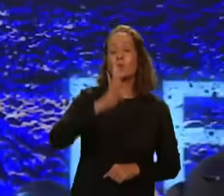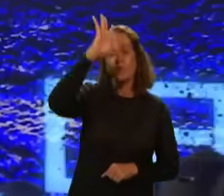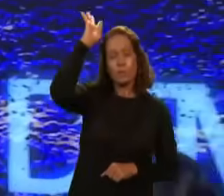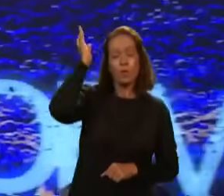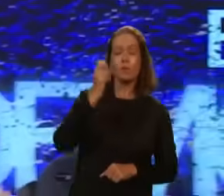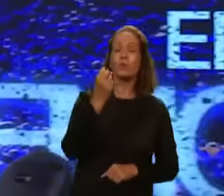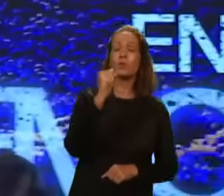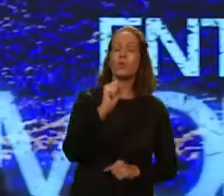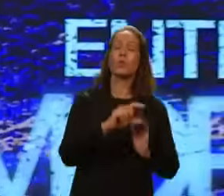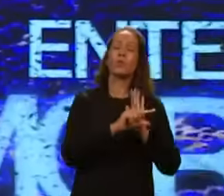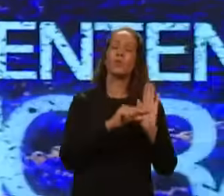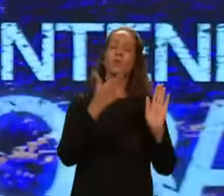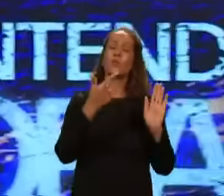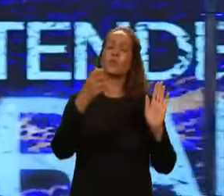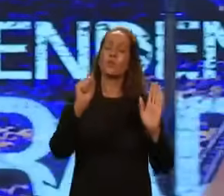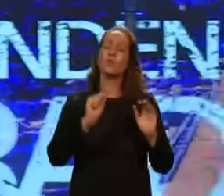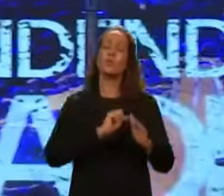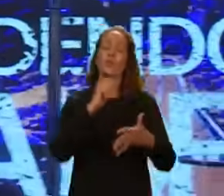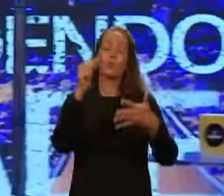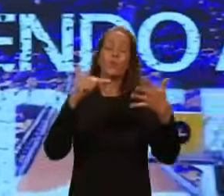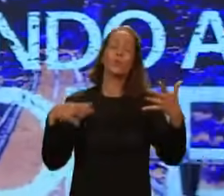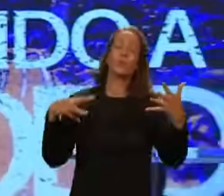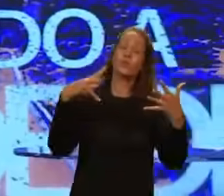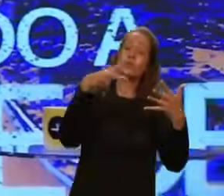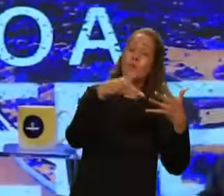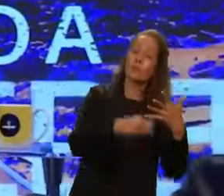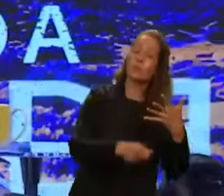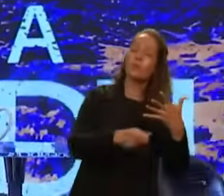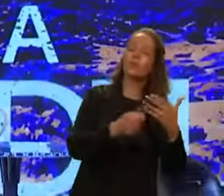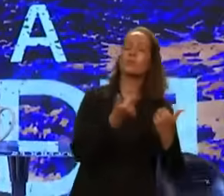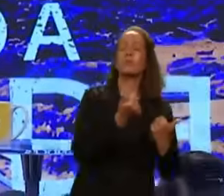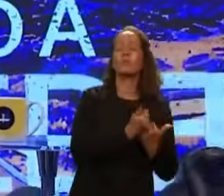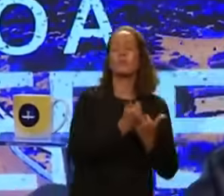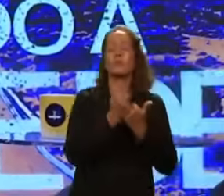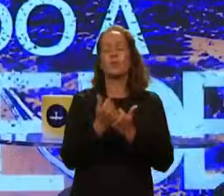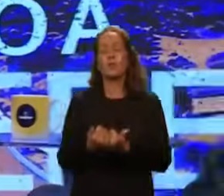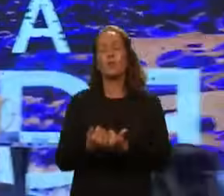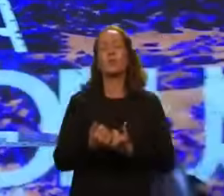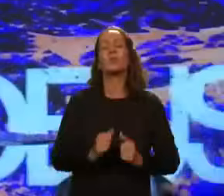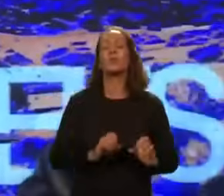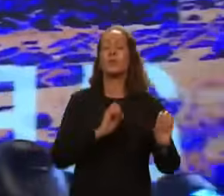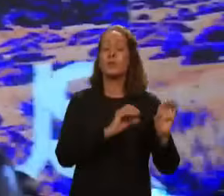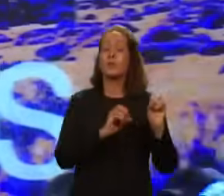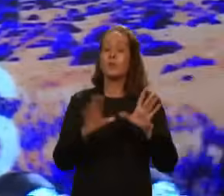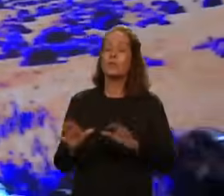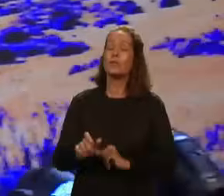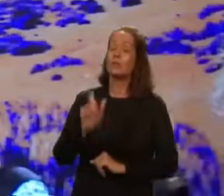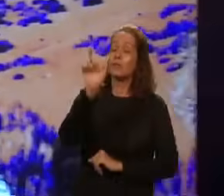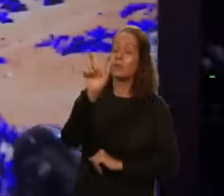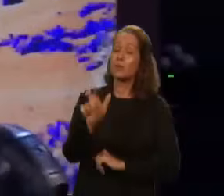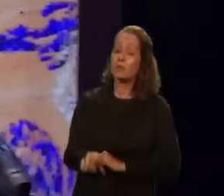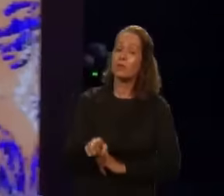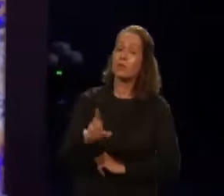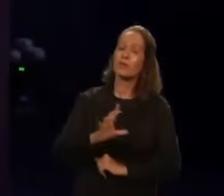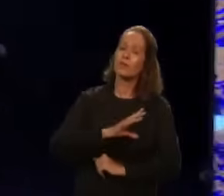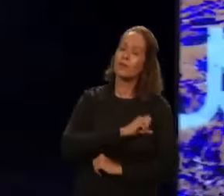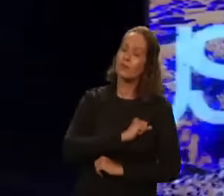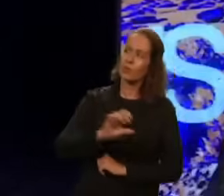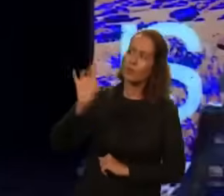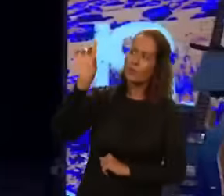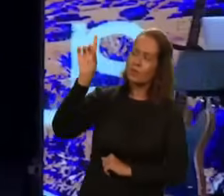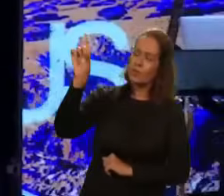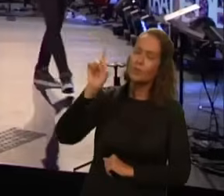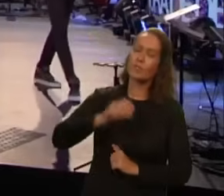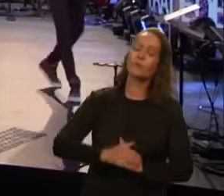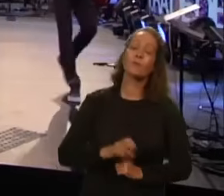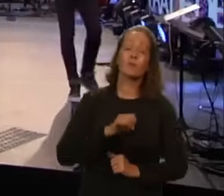coisas cooperam para o bem daqueles. Quem ama a Deus? Deixa eu só ver assim.